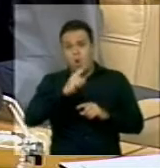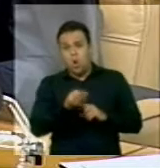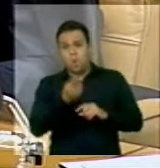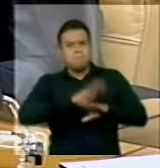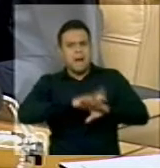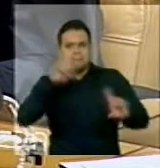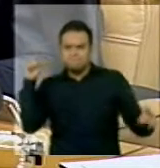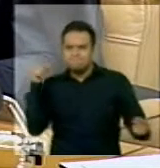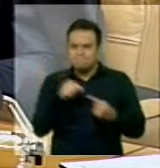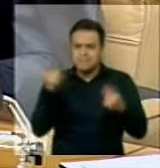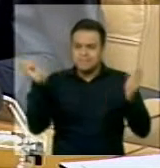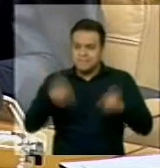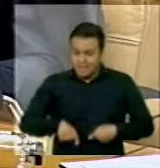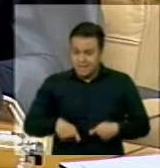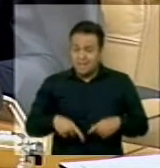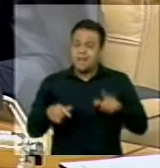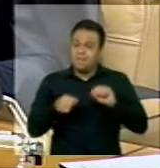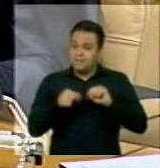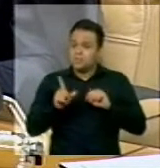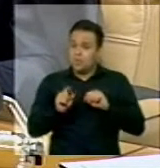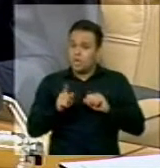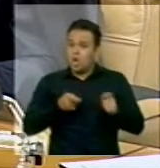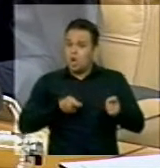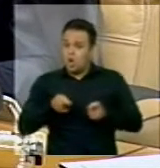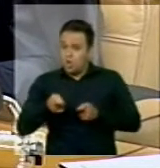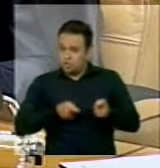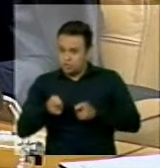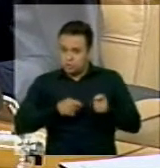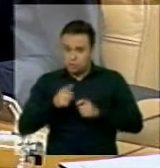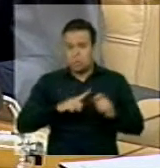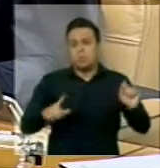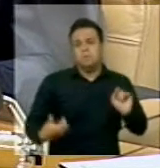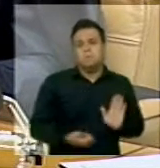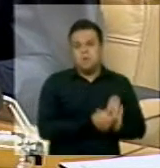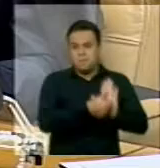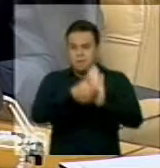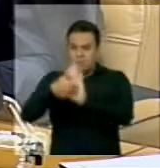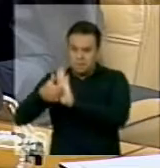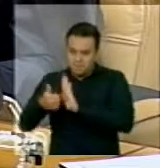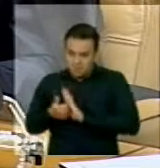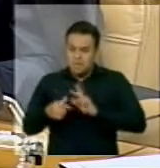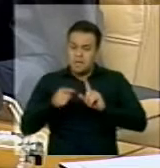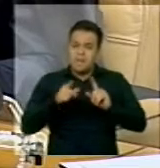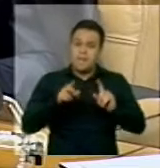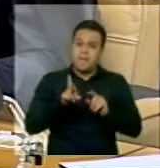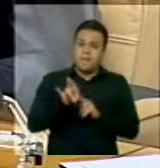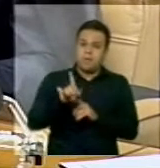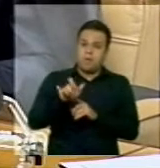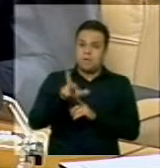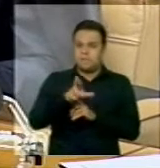adequada maneira de se exercer o controle de legalidade dos procedimentos de regularização